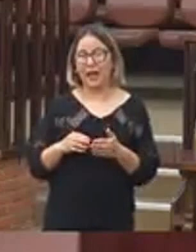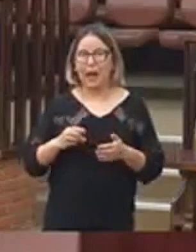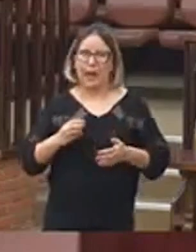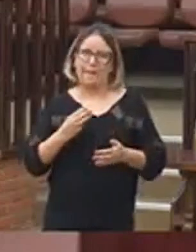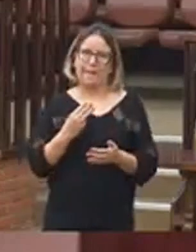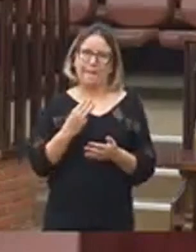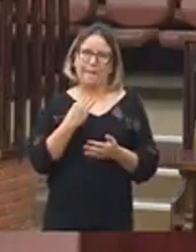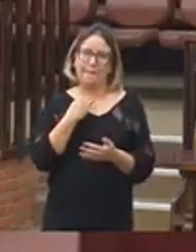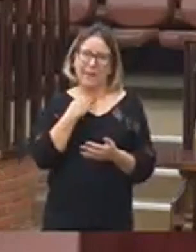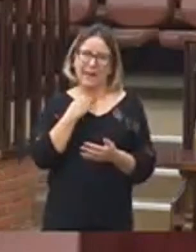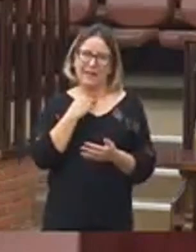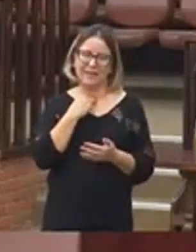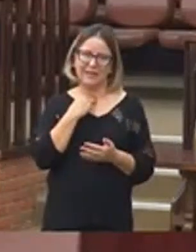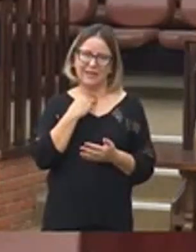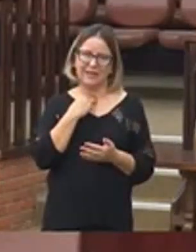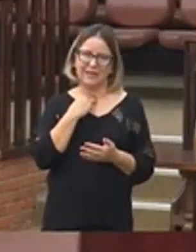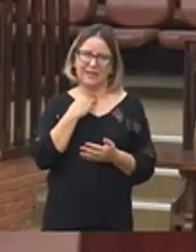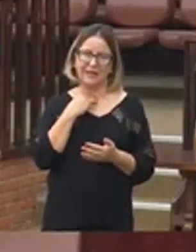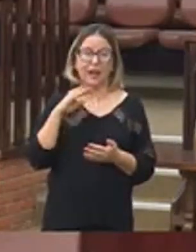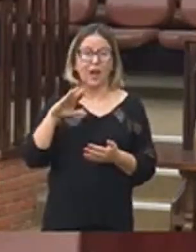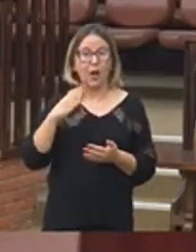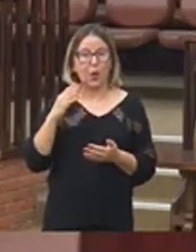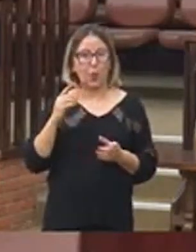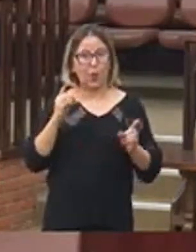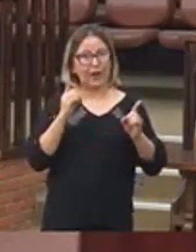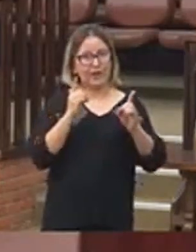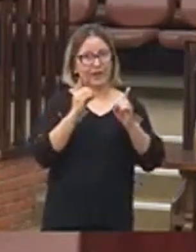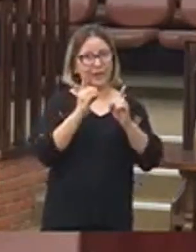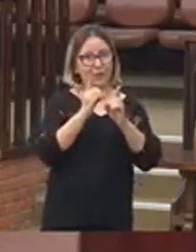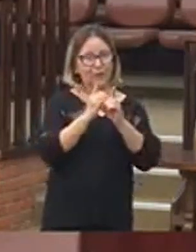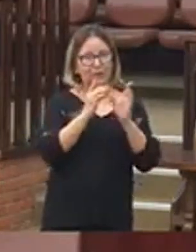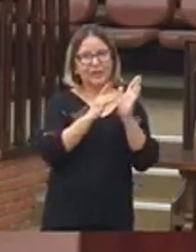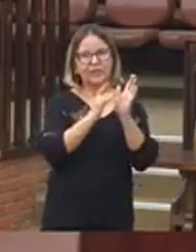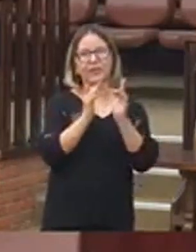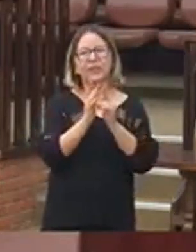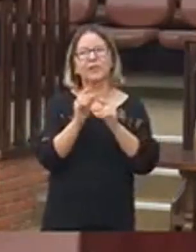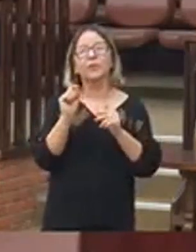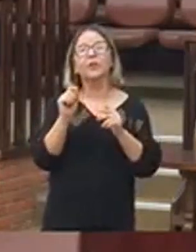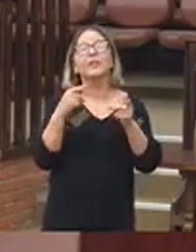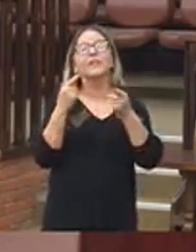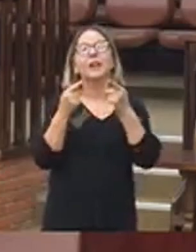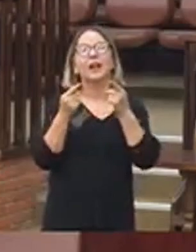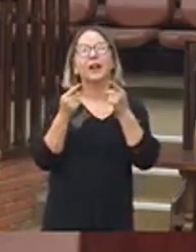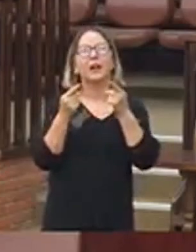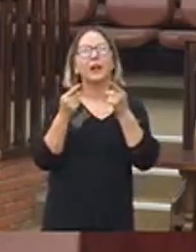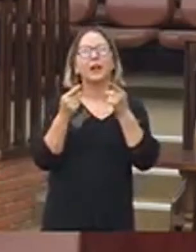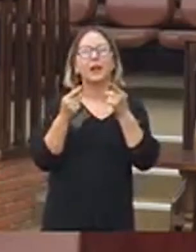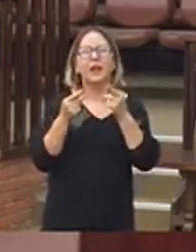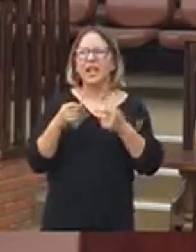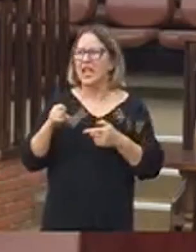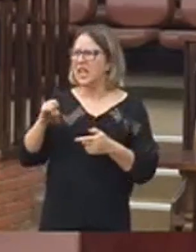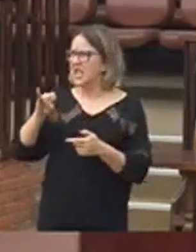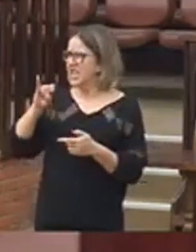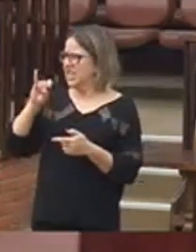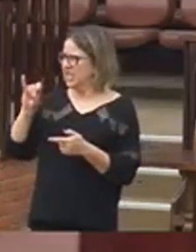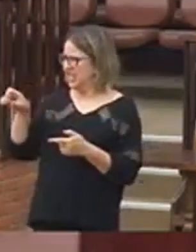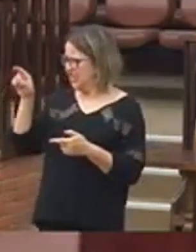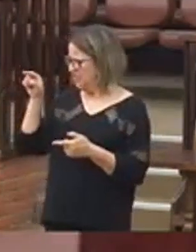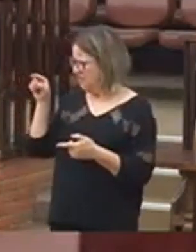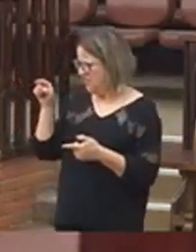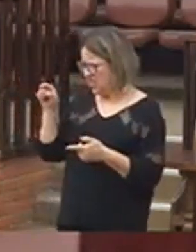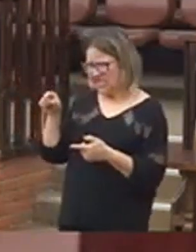Marta, quando se encontra com ele, ela diz: se tu estivesses